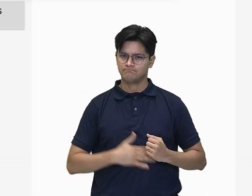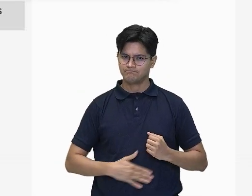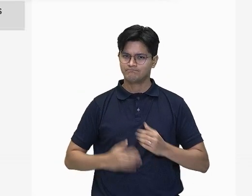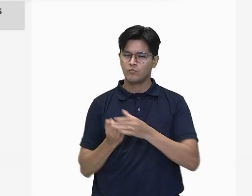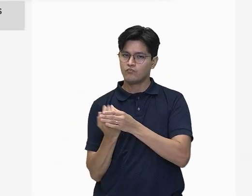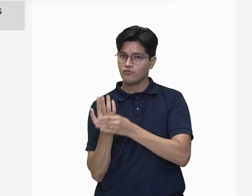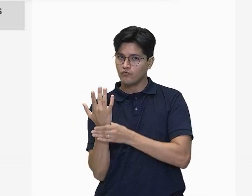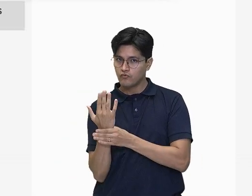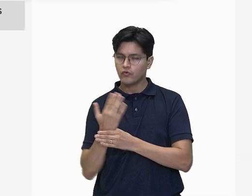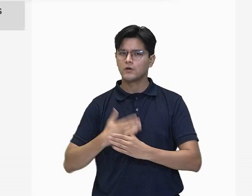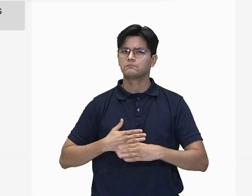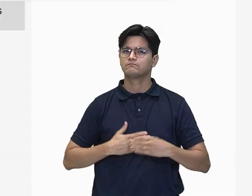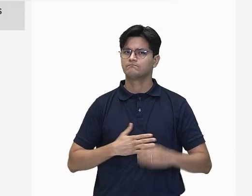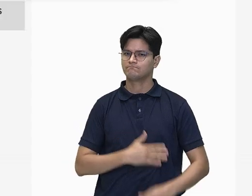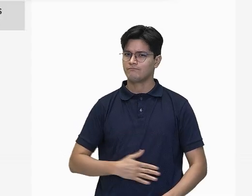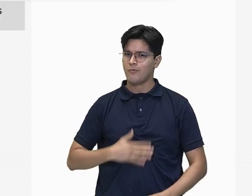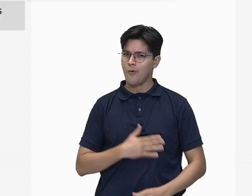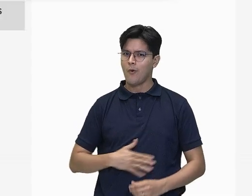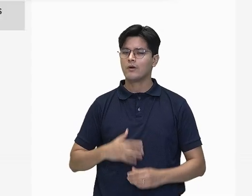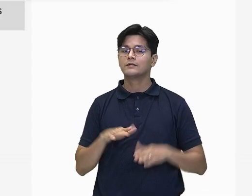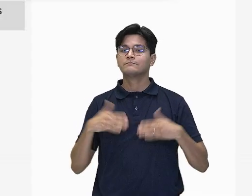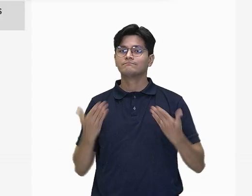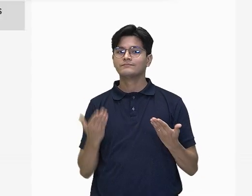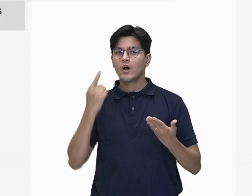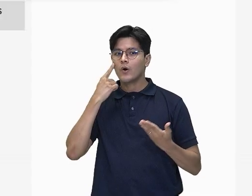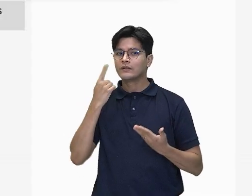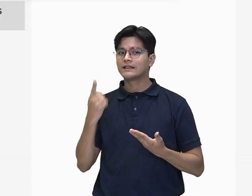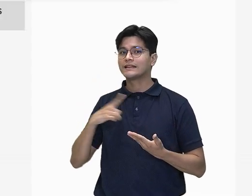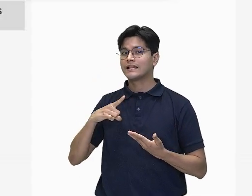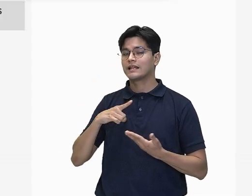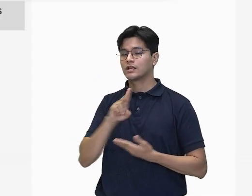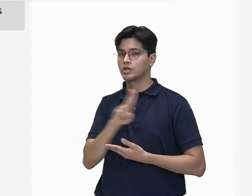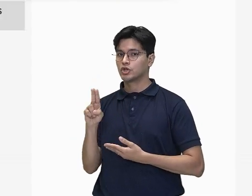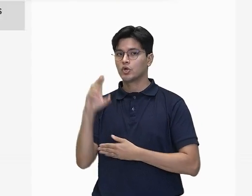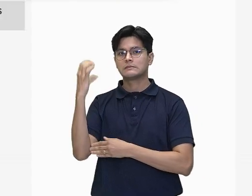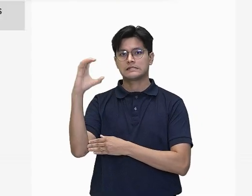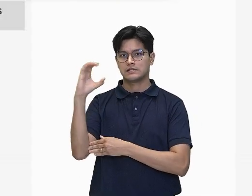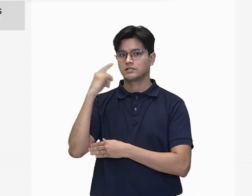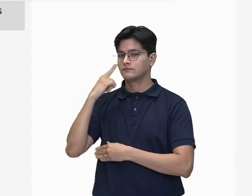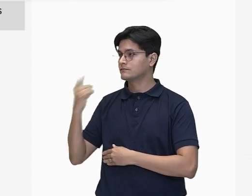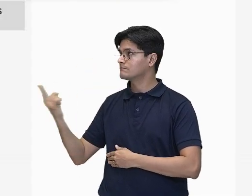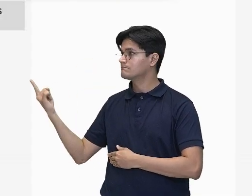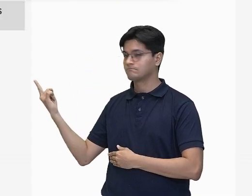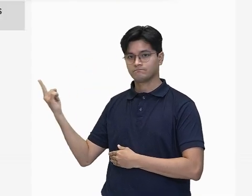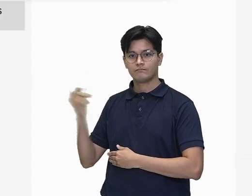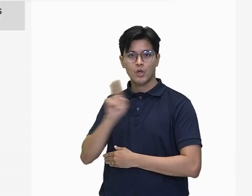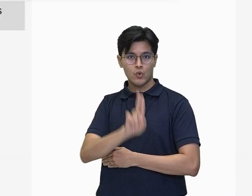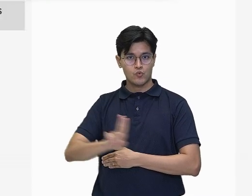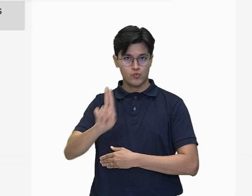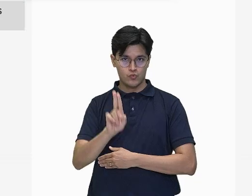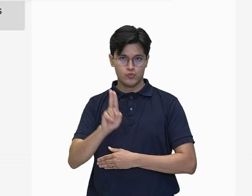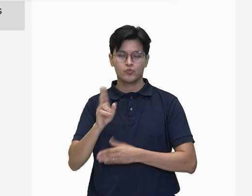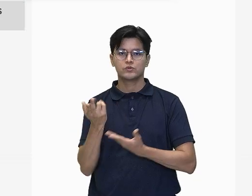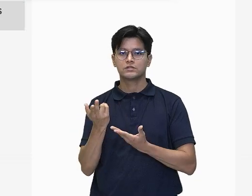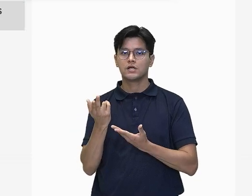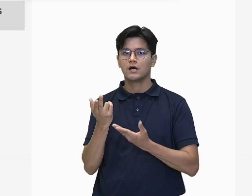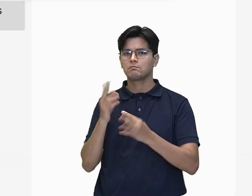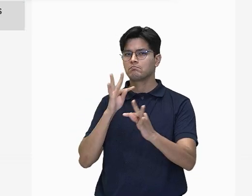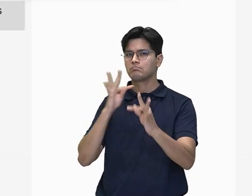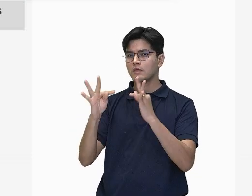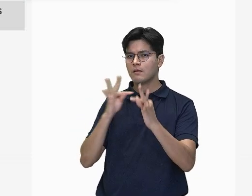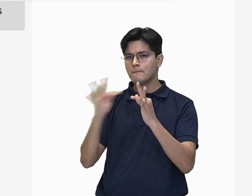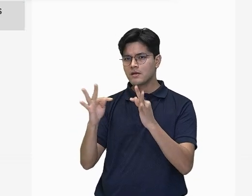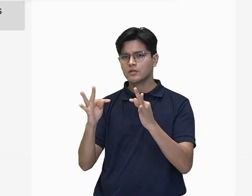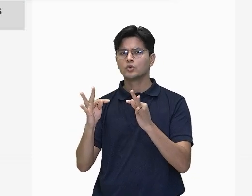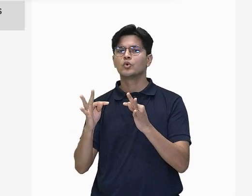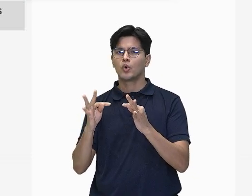Plectranthus barbatus, né? Esse nome científico aí entre parênteses. E ele tem como uso fitoterápico estimular a digestão